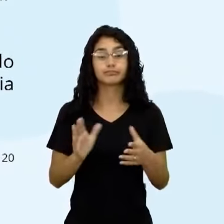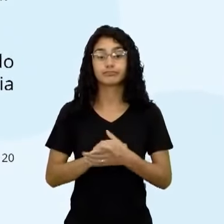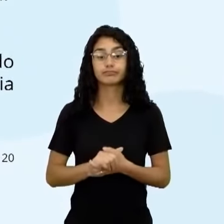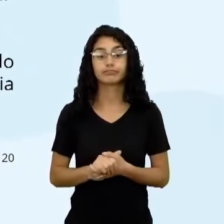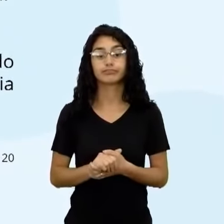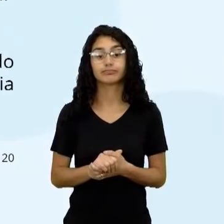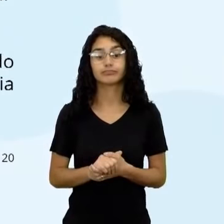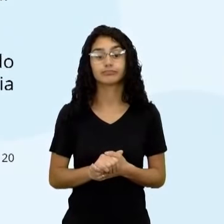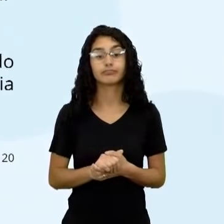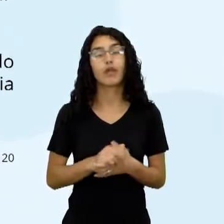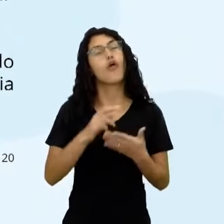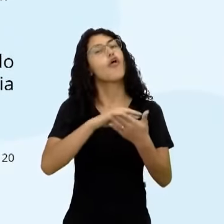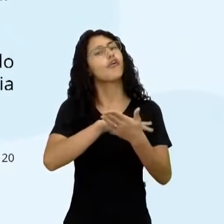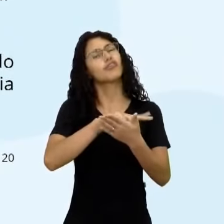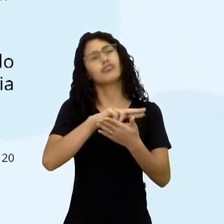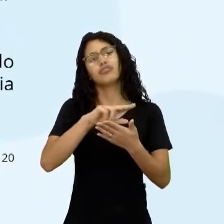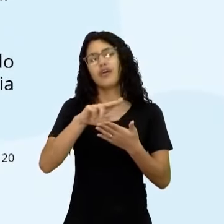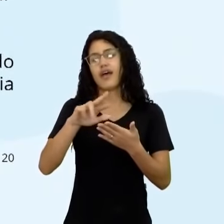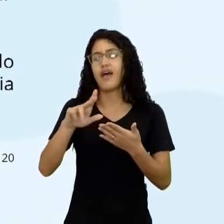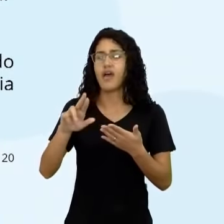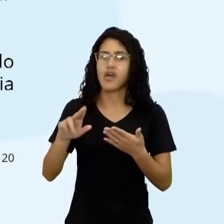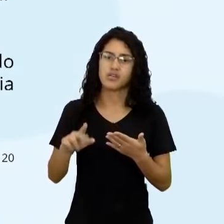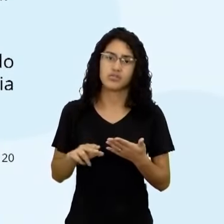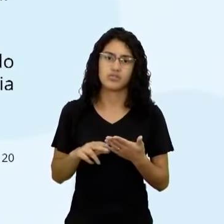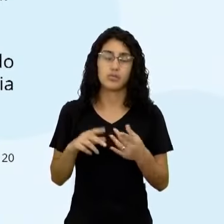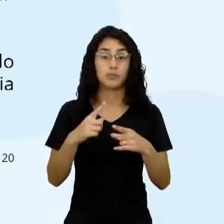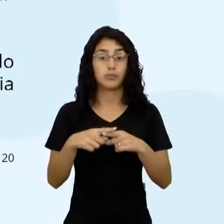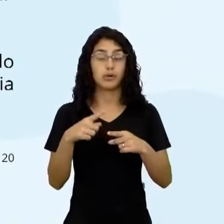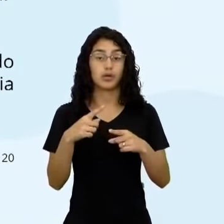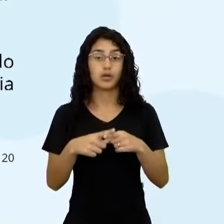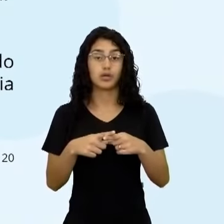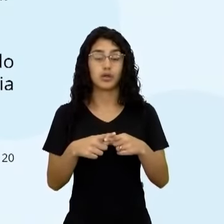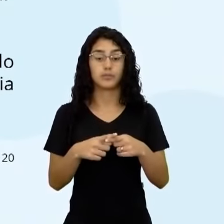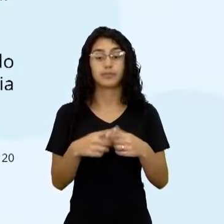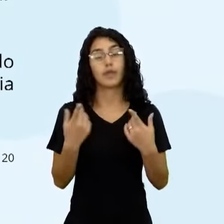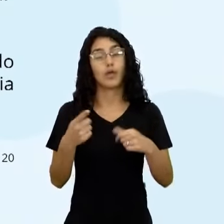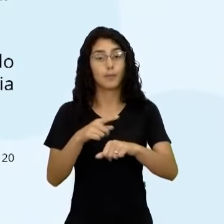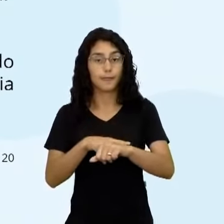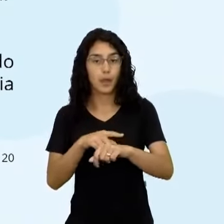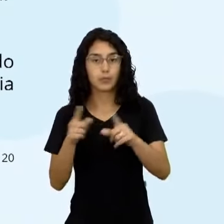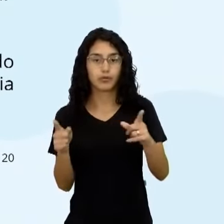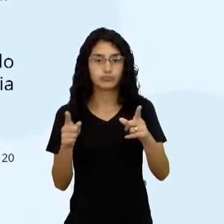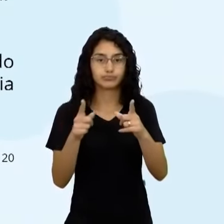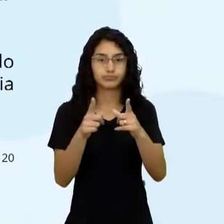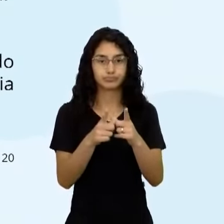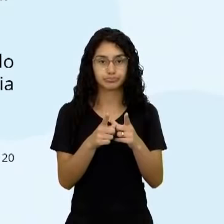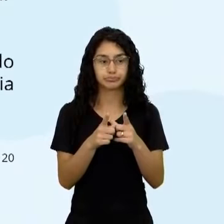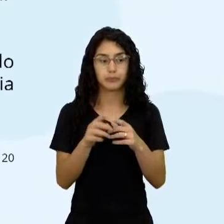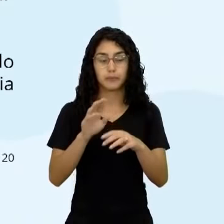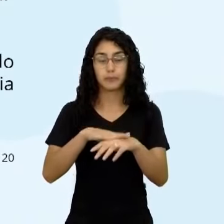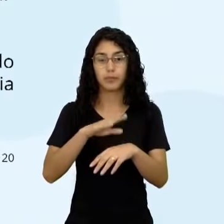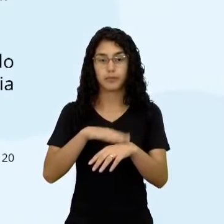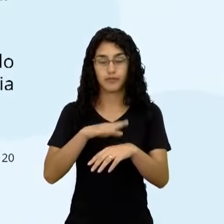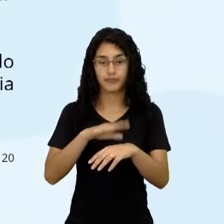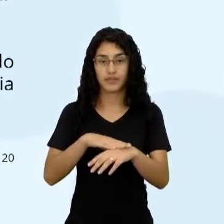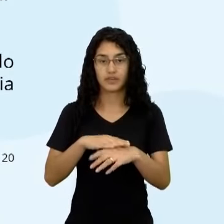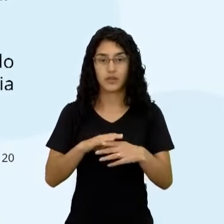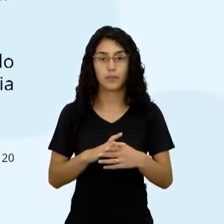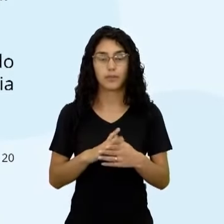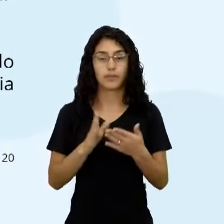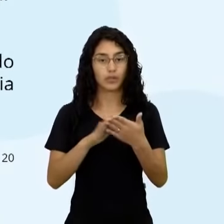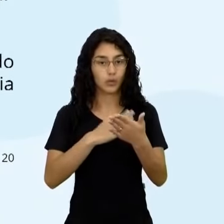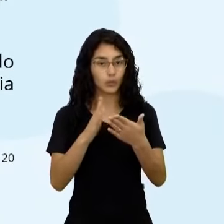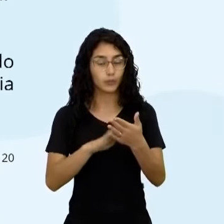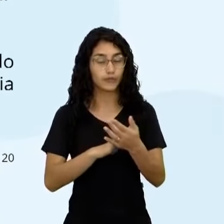pergunta né Há diversos motivos para podemos citar que além do tempo menor que o cineasta tem para reproduzir a história